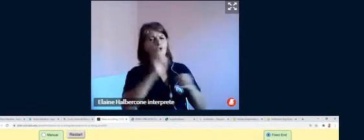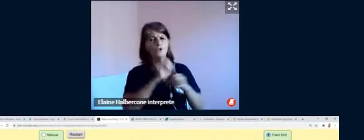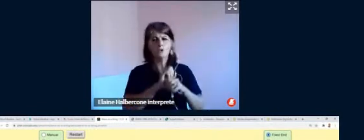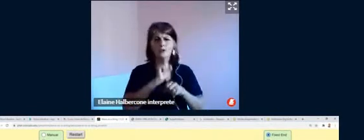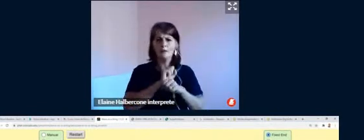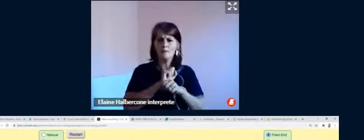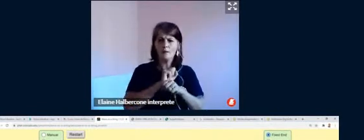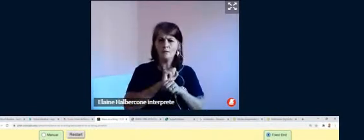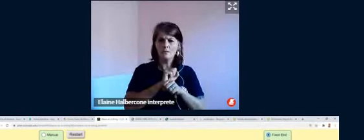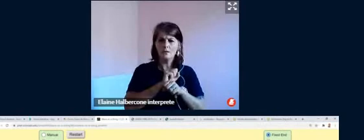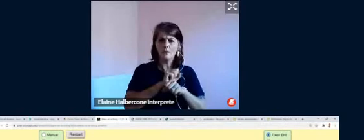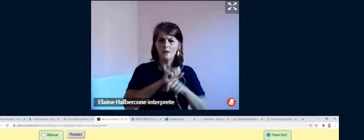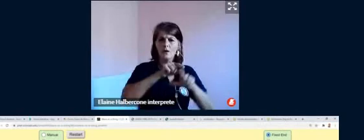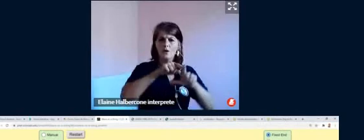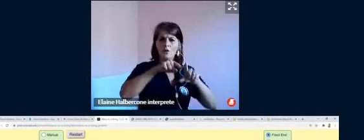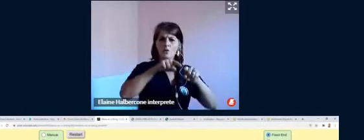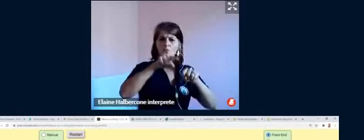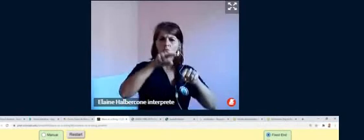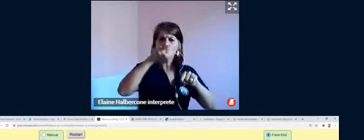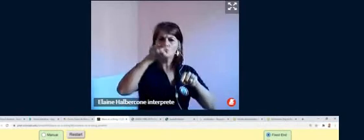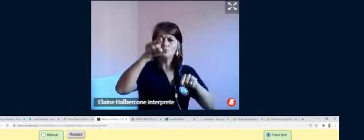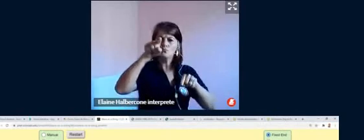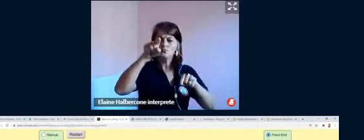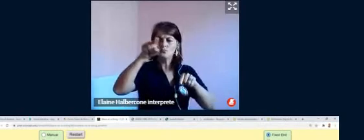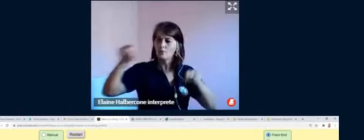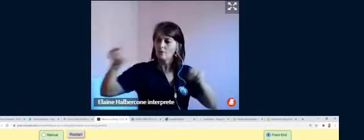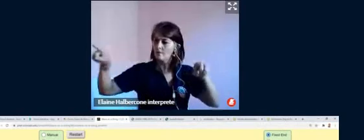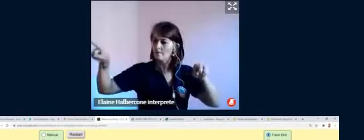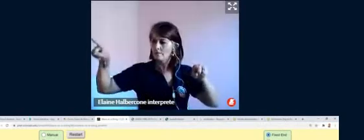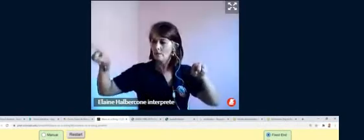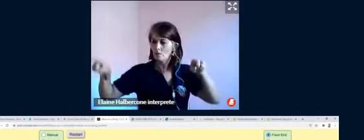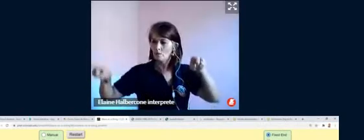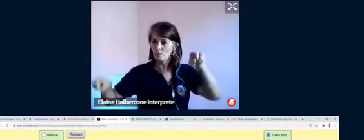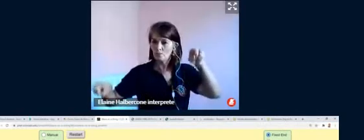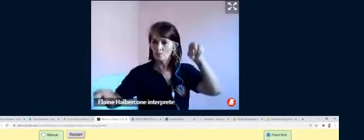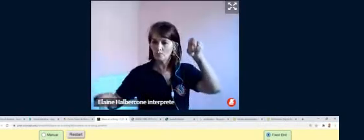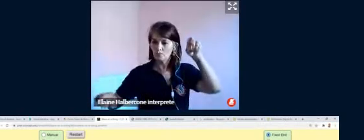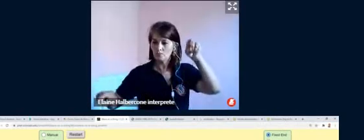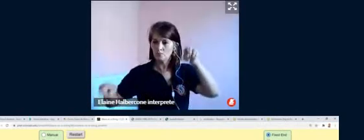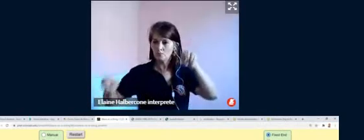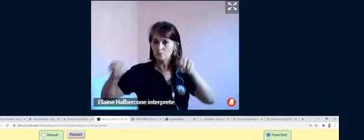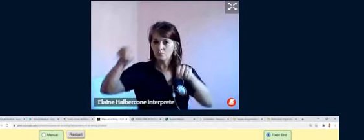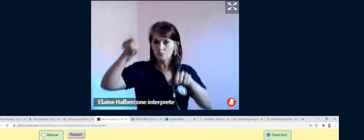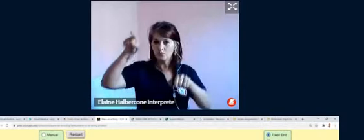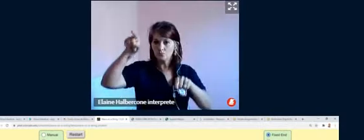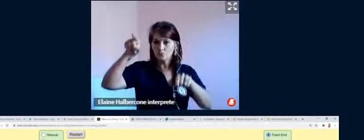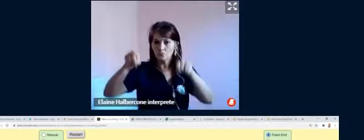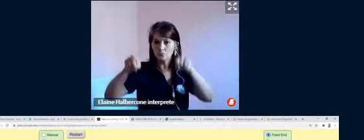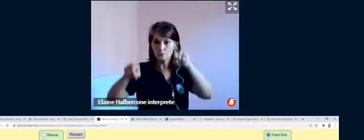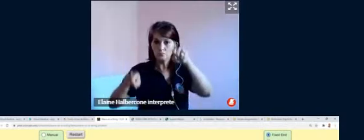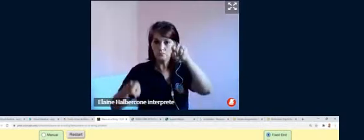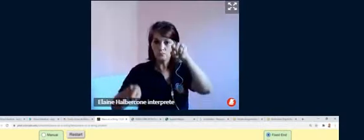e agora estou indo em câmera lenta. Observe que eu tenho um pulso que está se propagando da direita para a esquerda e um que está